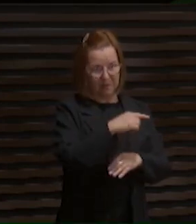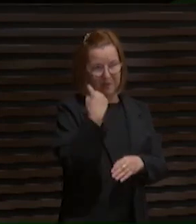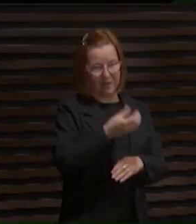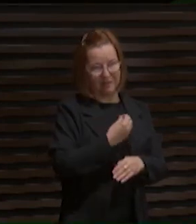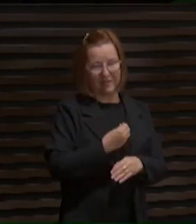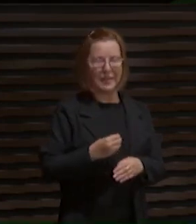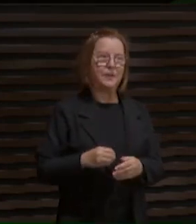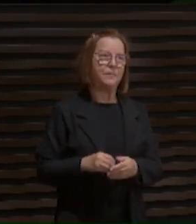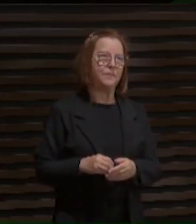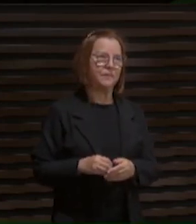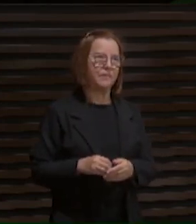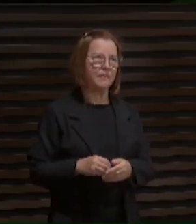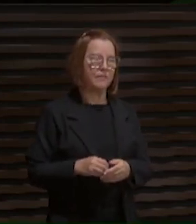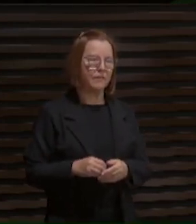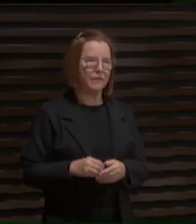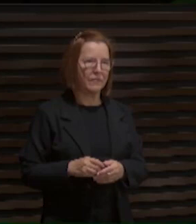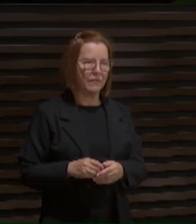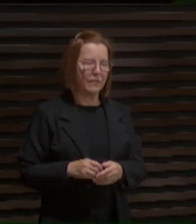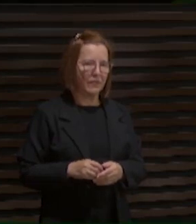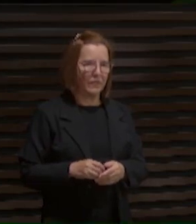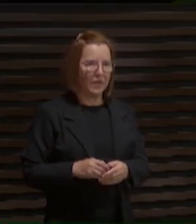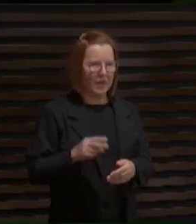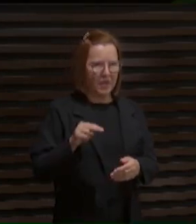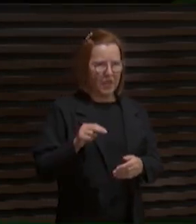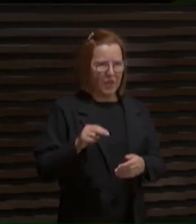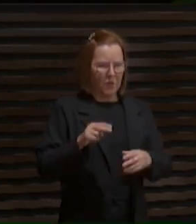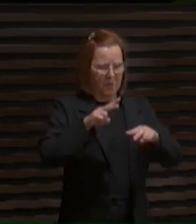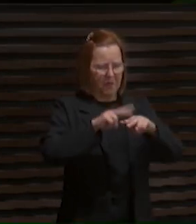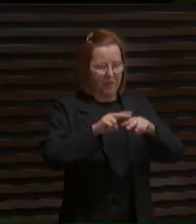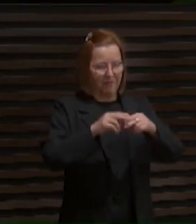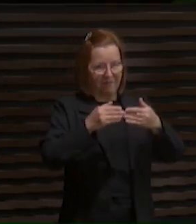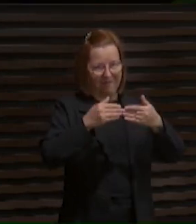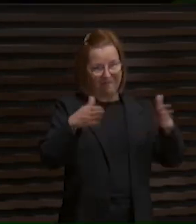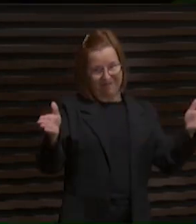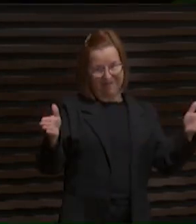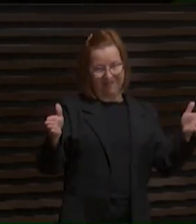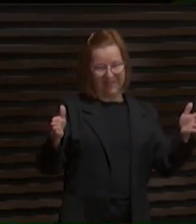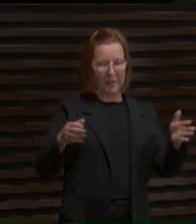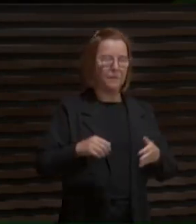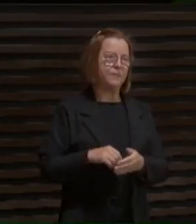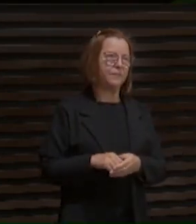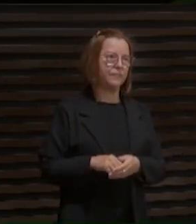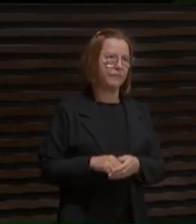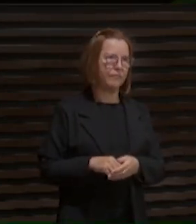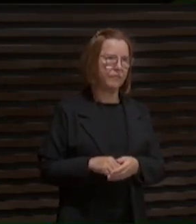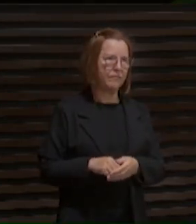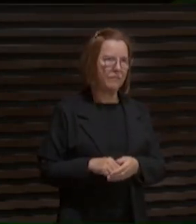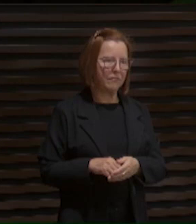Dr. Russell Shedd disse que o escravo está sob obrigação de servir o seu mestre até a